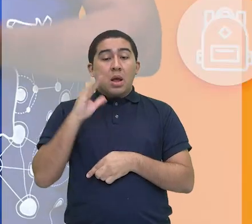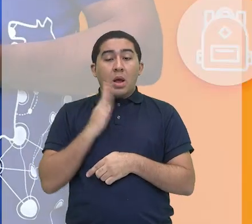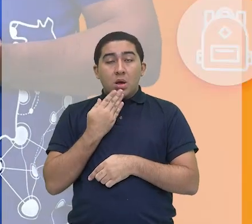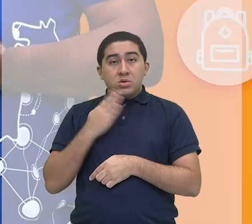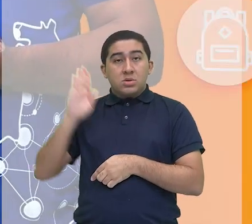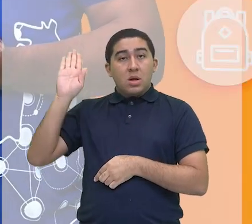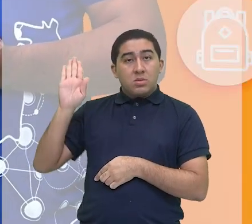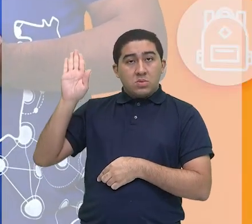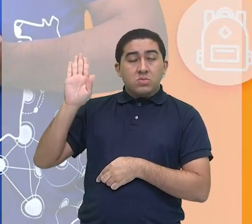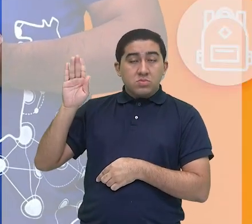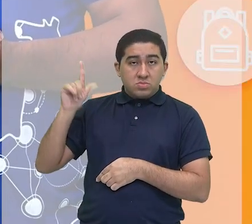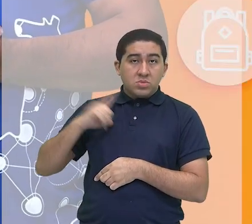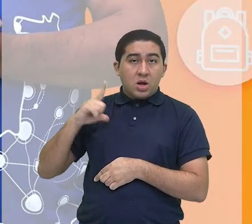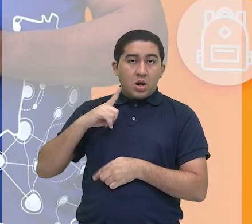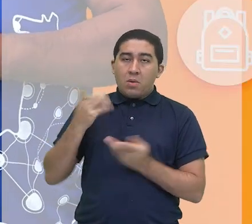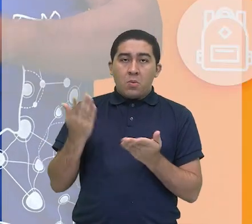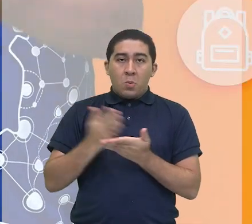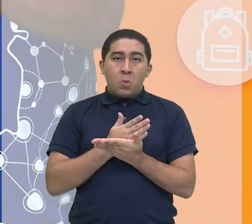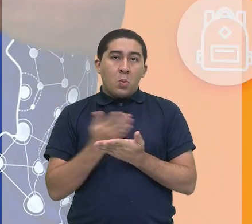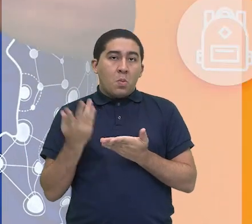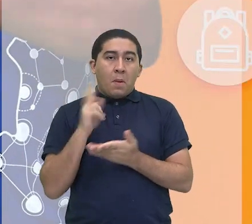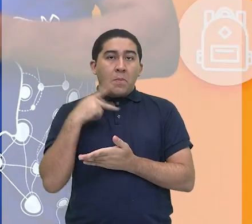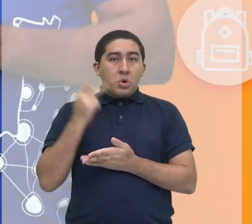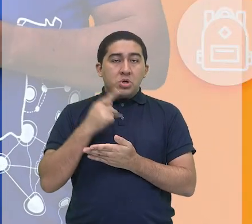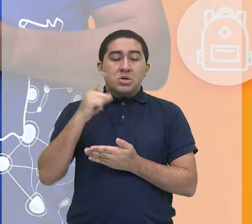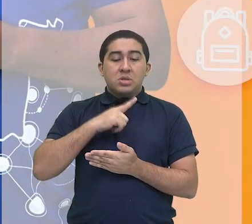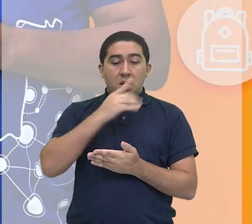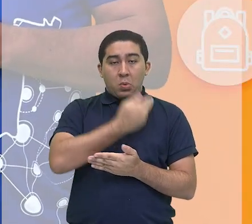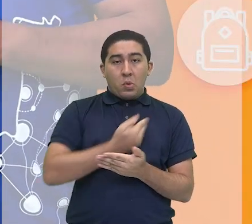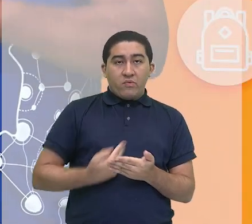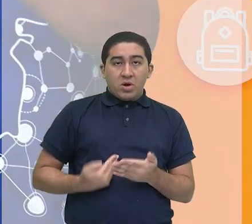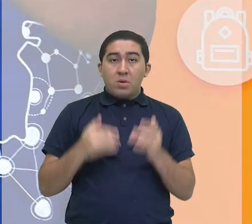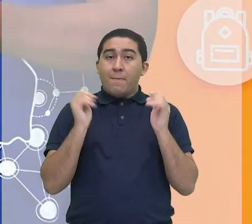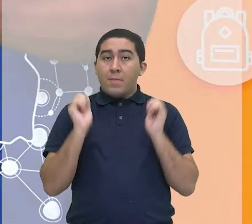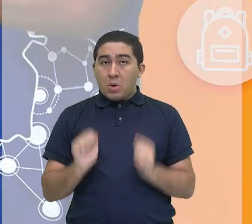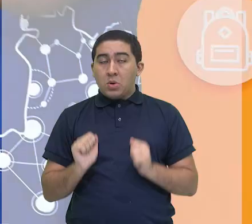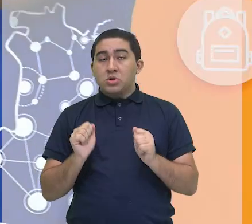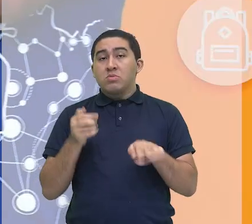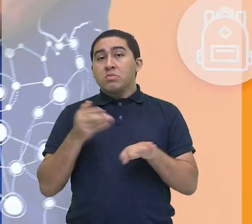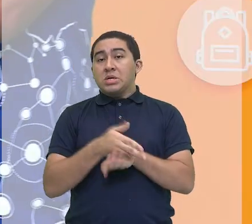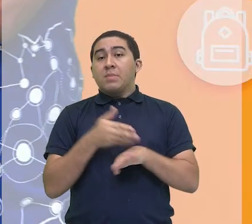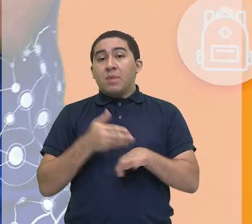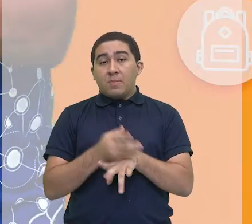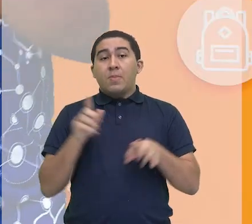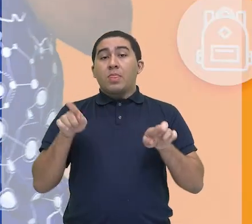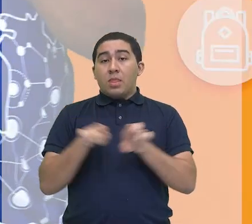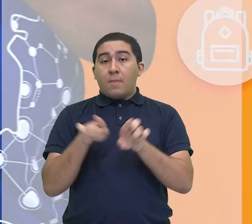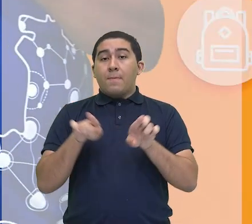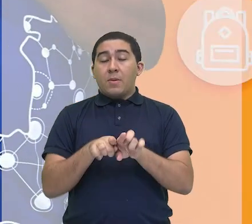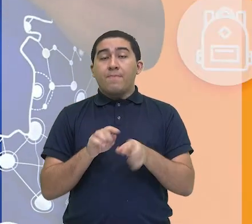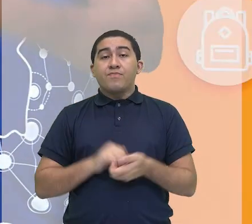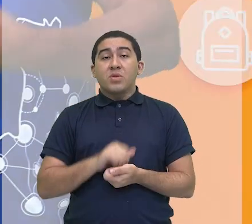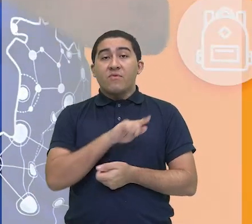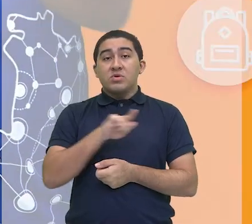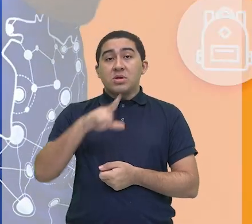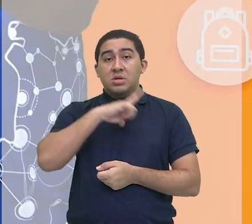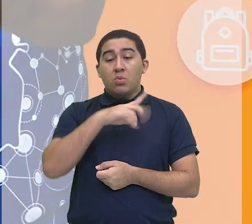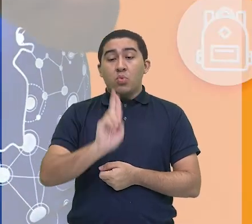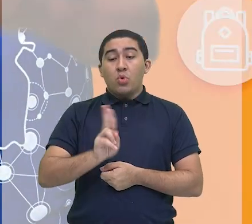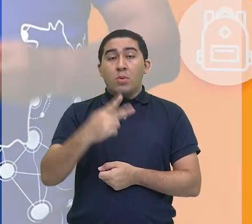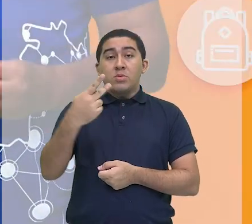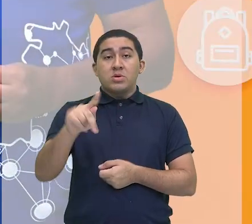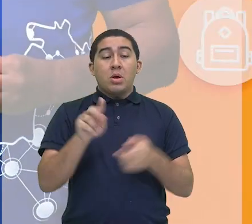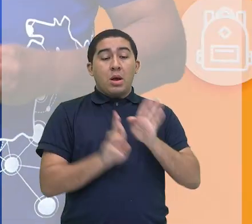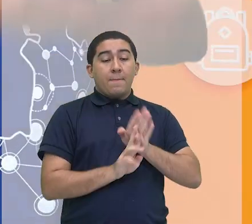candidatar a um cargo público, né? Então, participar de campanhas. Então, também é uma participação política, você colocar seu nome para representar